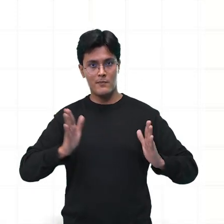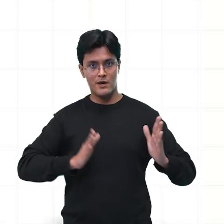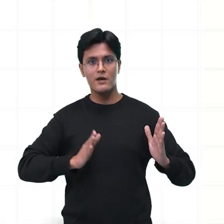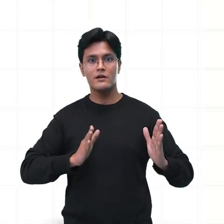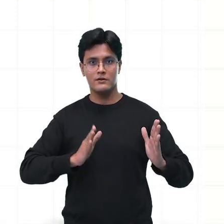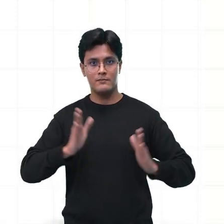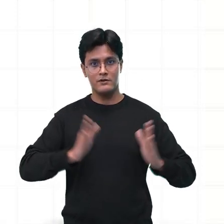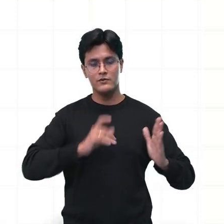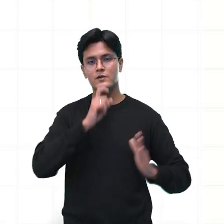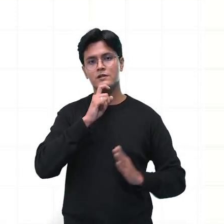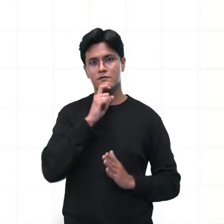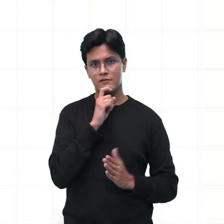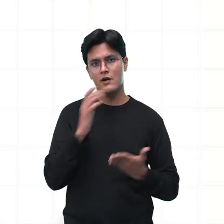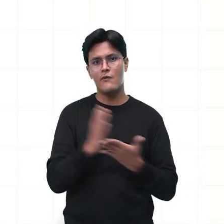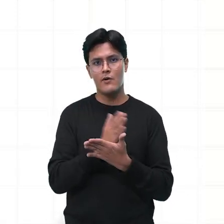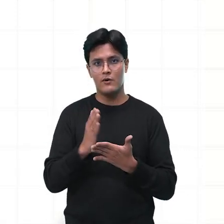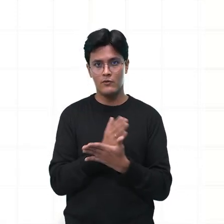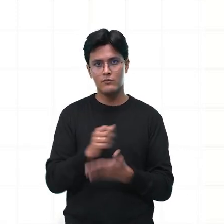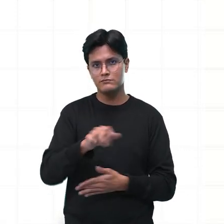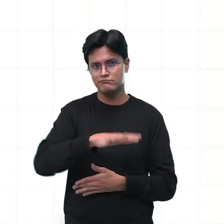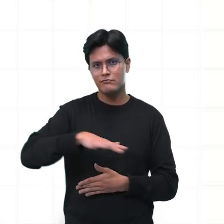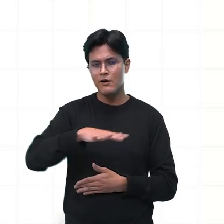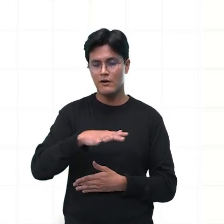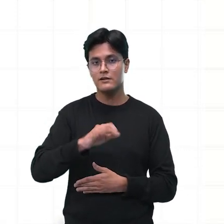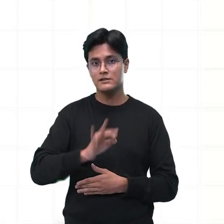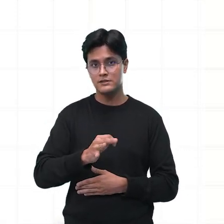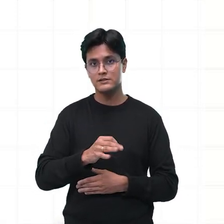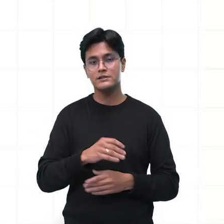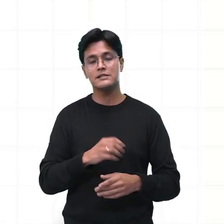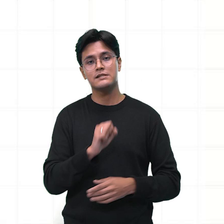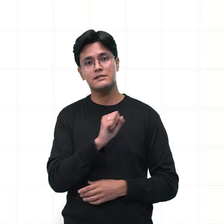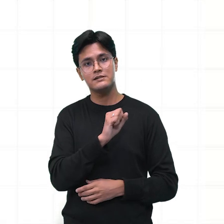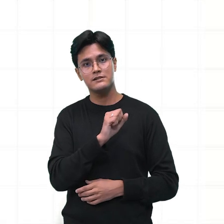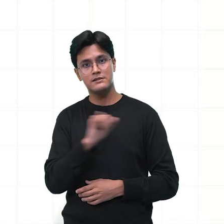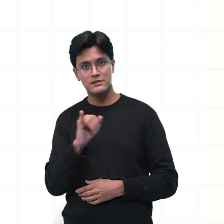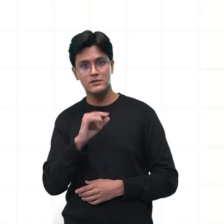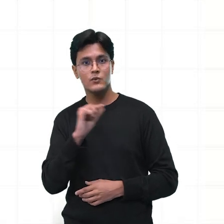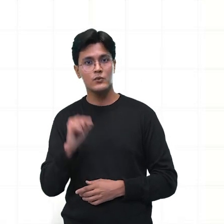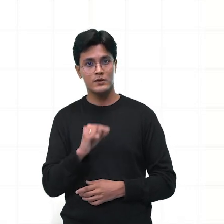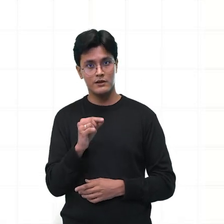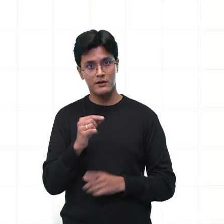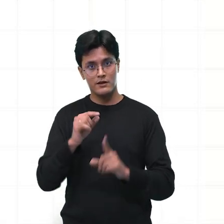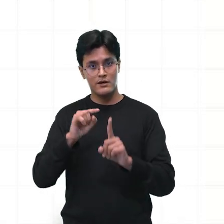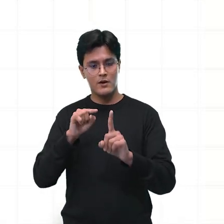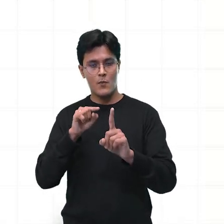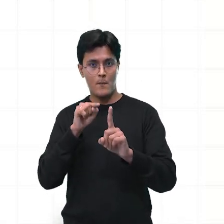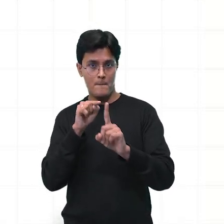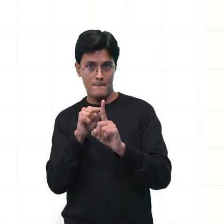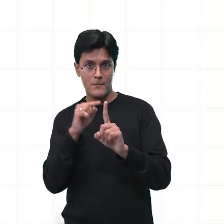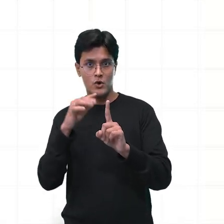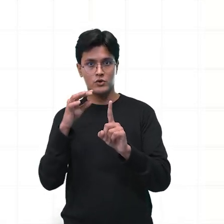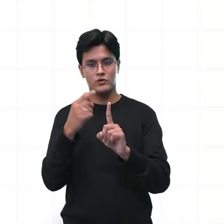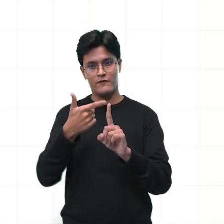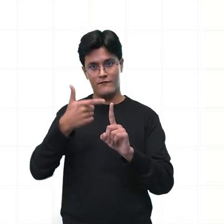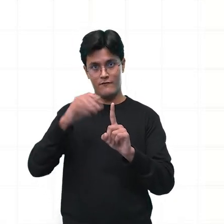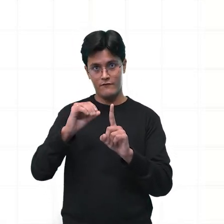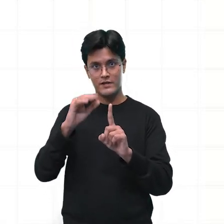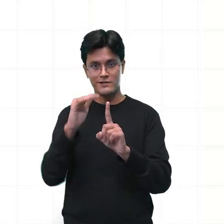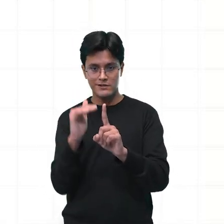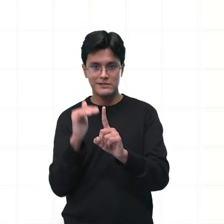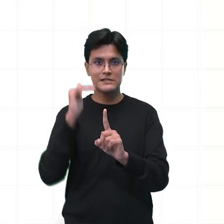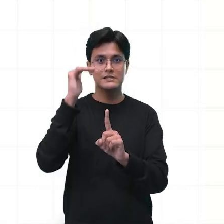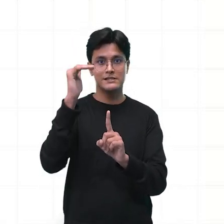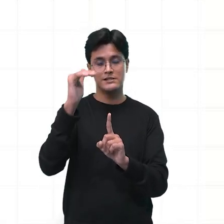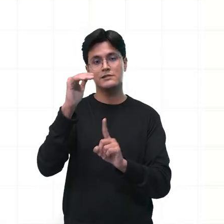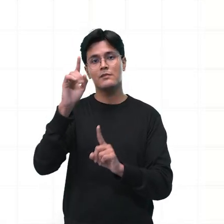algumas regiões. Temperaturas acima de 20, acima de 30, elas são consideradas,